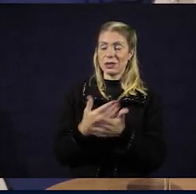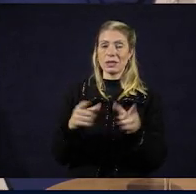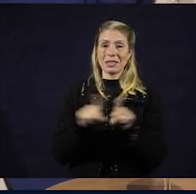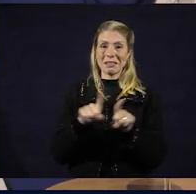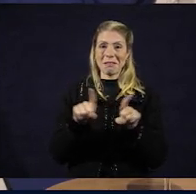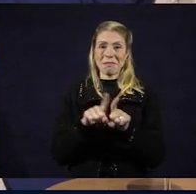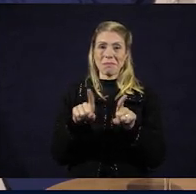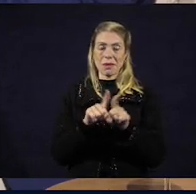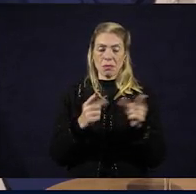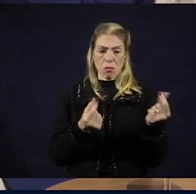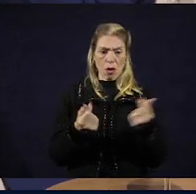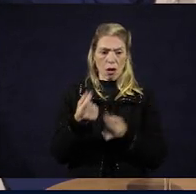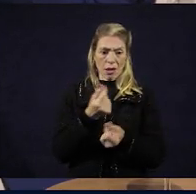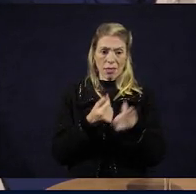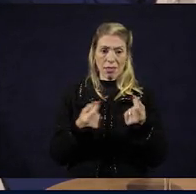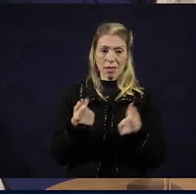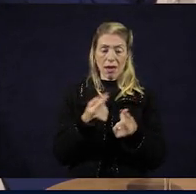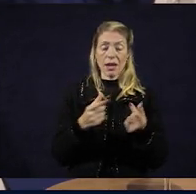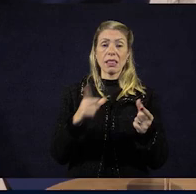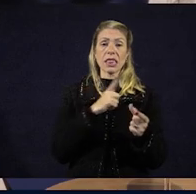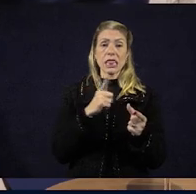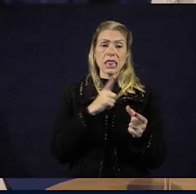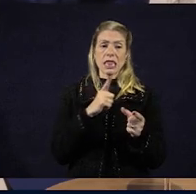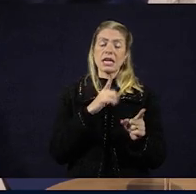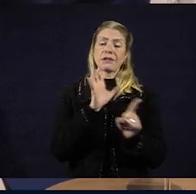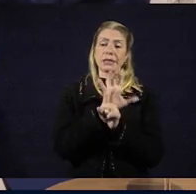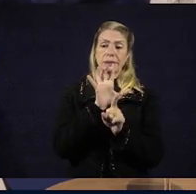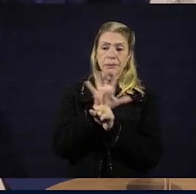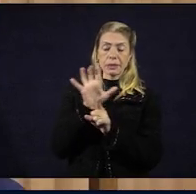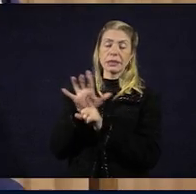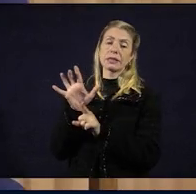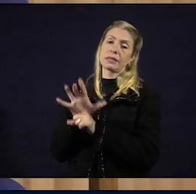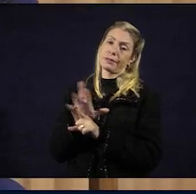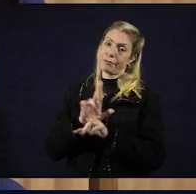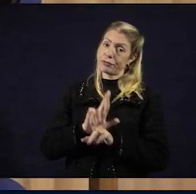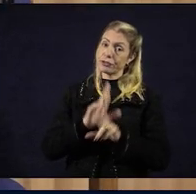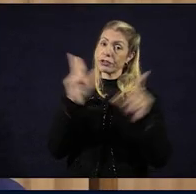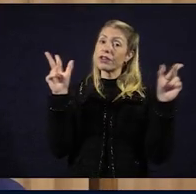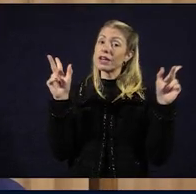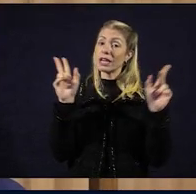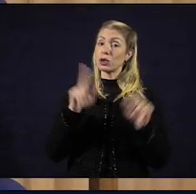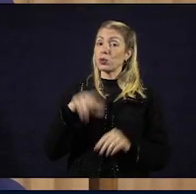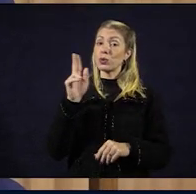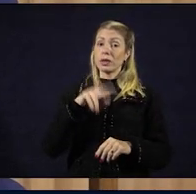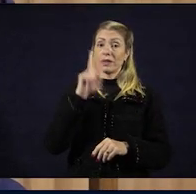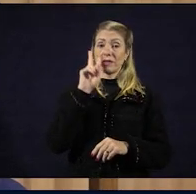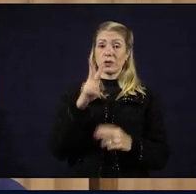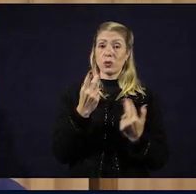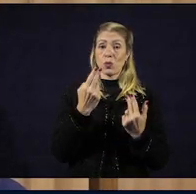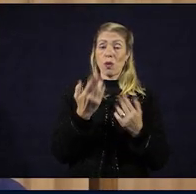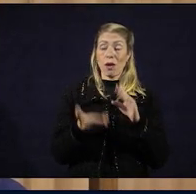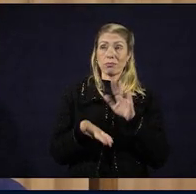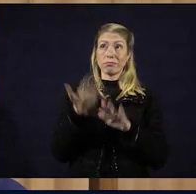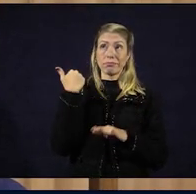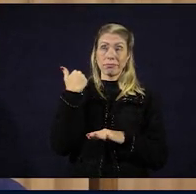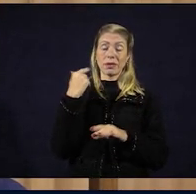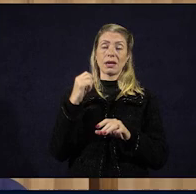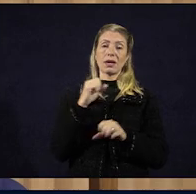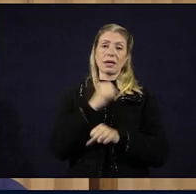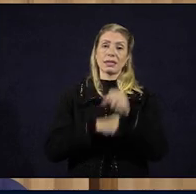obviamente que isso cria pressões também atípicas né então a gente tá vendo aqui a gente tem Desde o ano passado